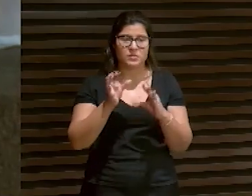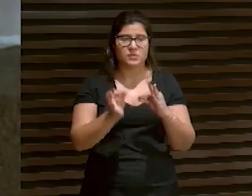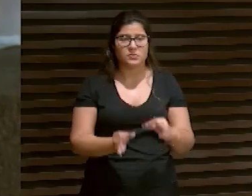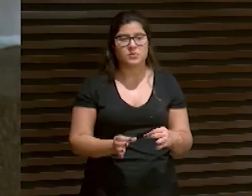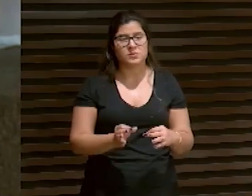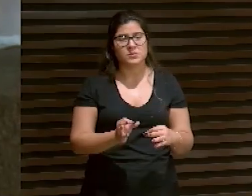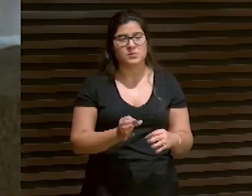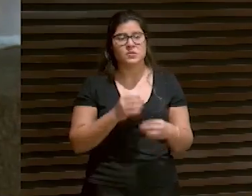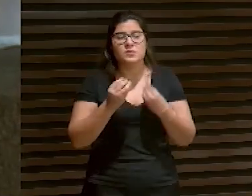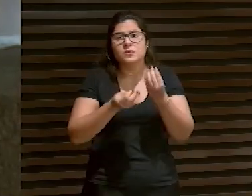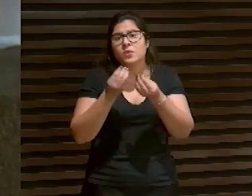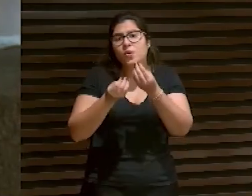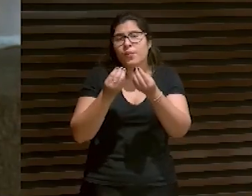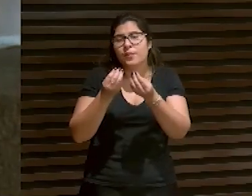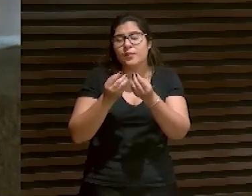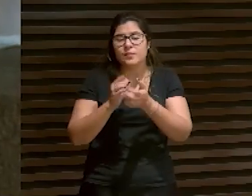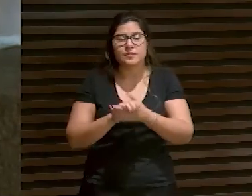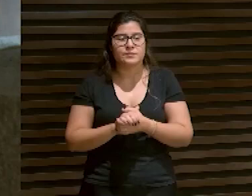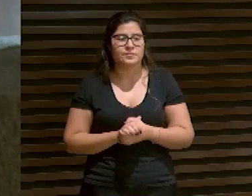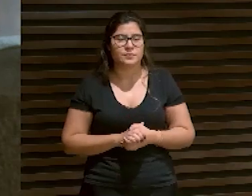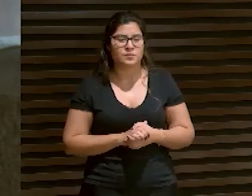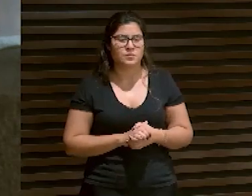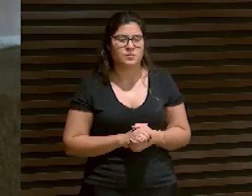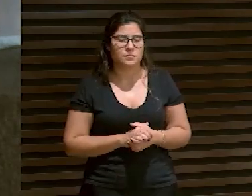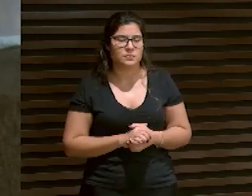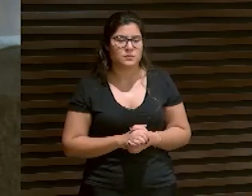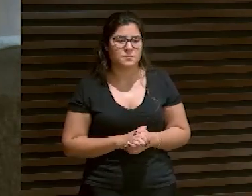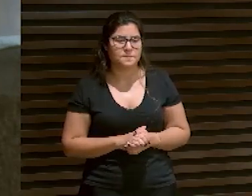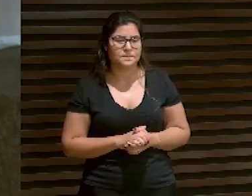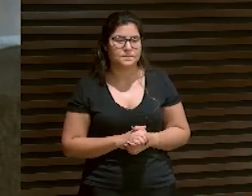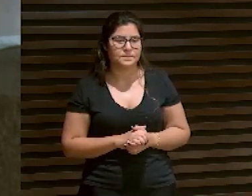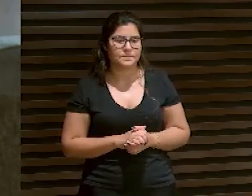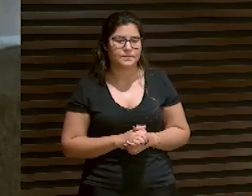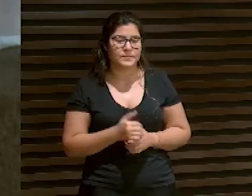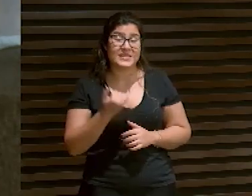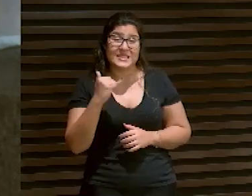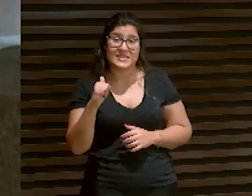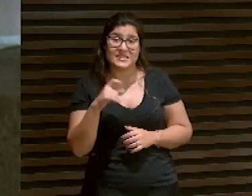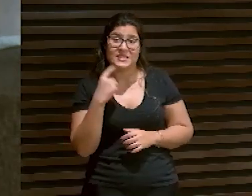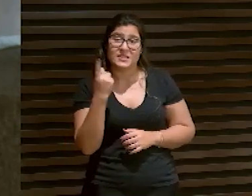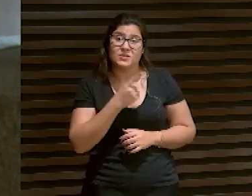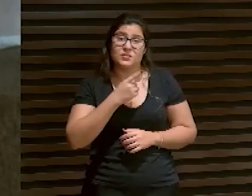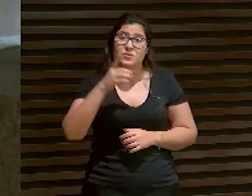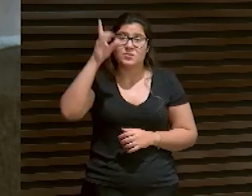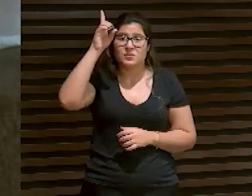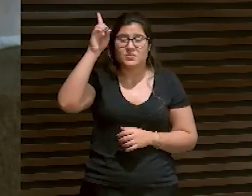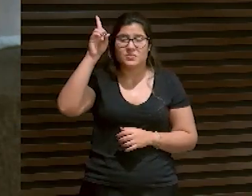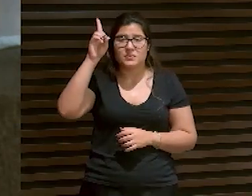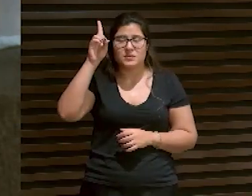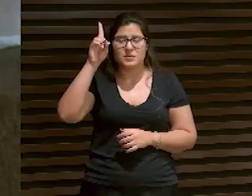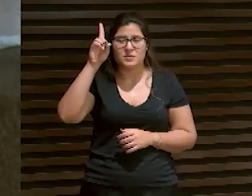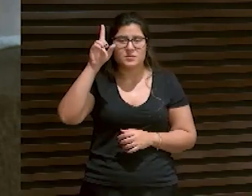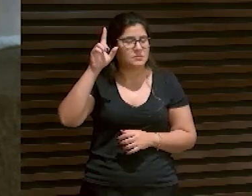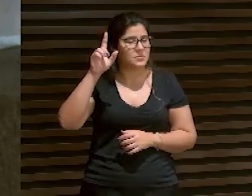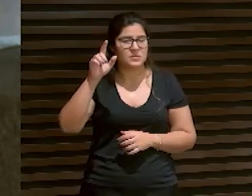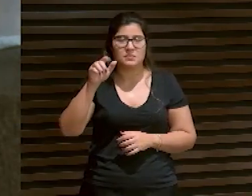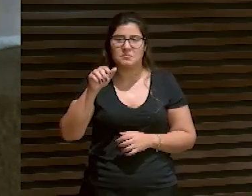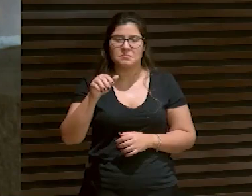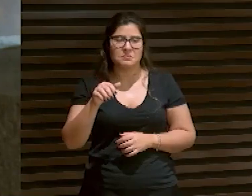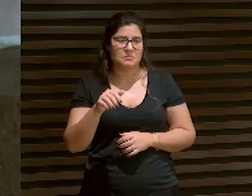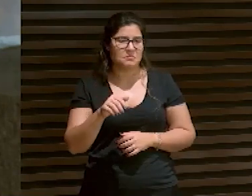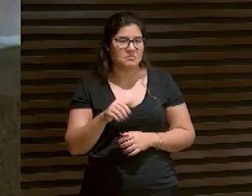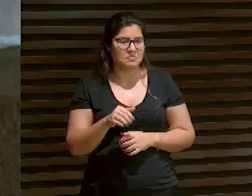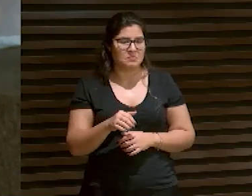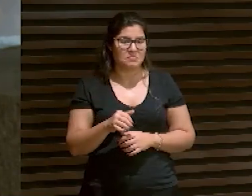fazer o que Ele quer e nada vai acontecer para com Ele? Se o nosso Deus Ele fosse um Deus que não se importasse com o